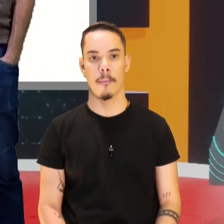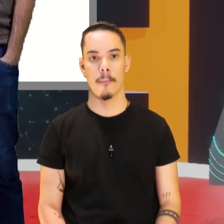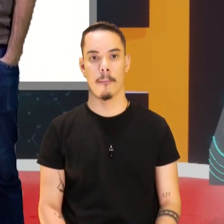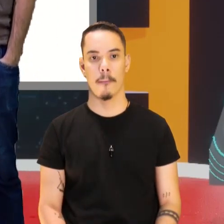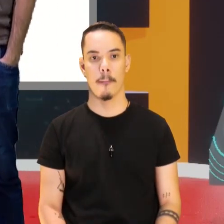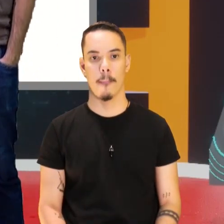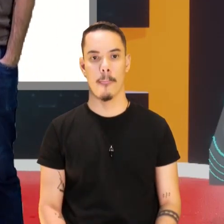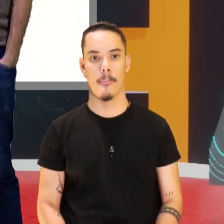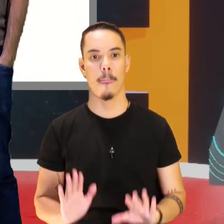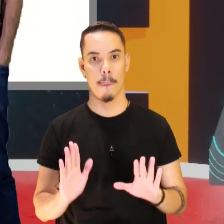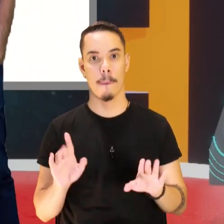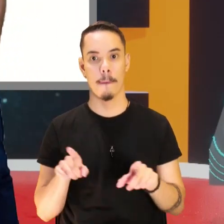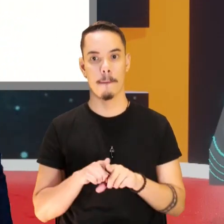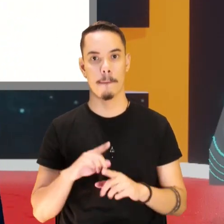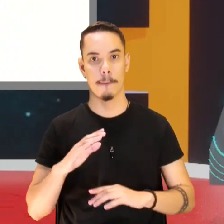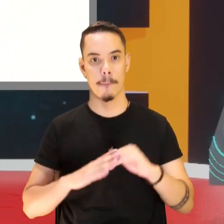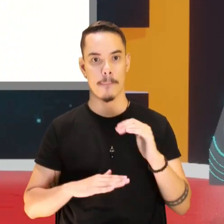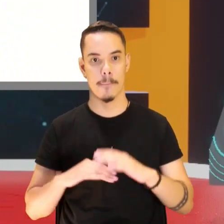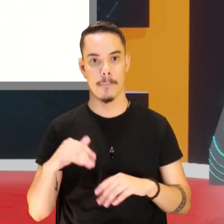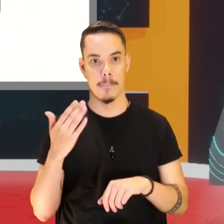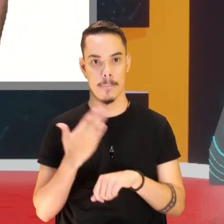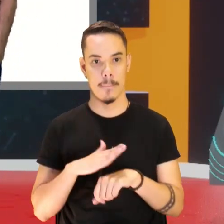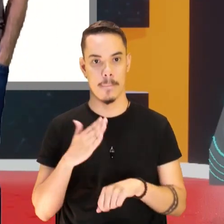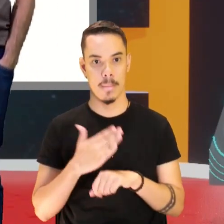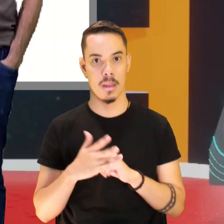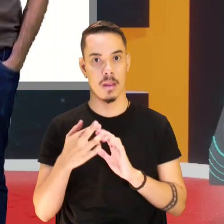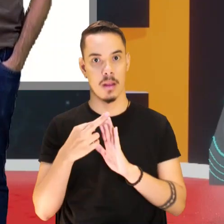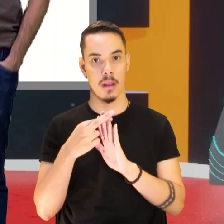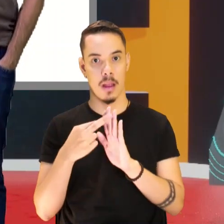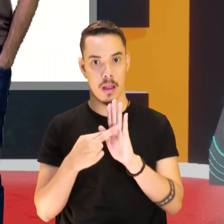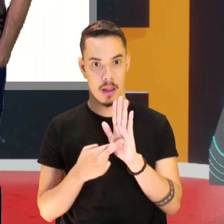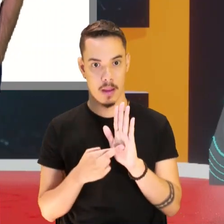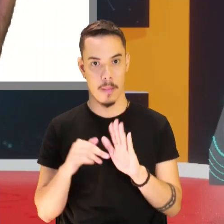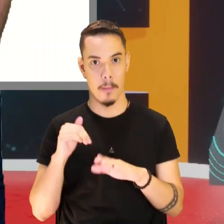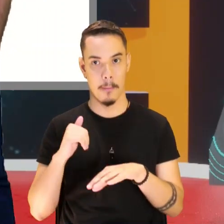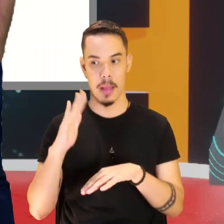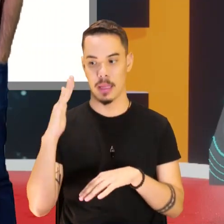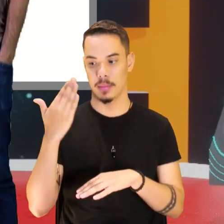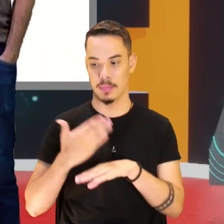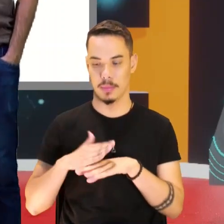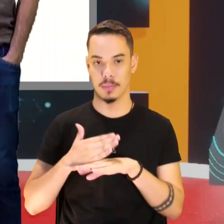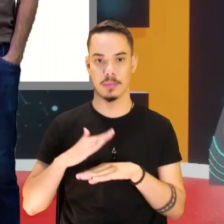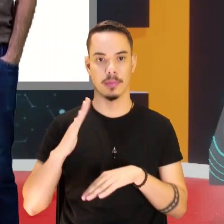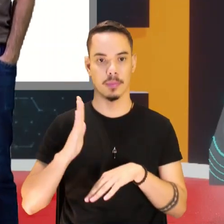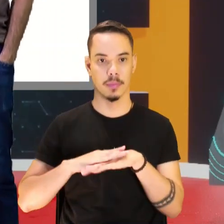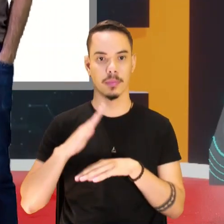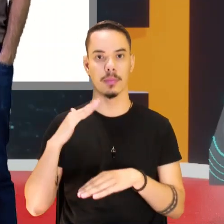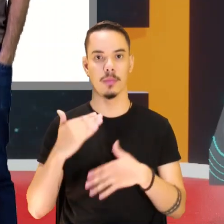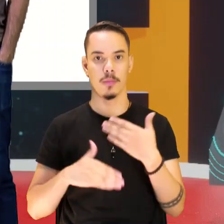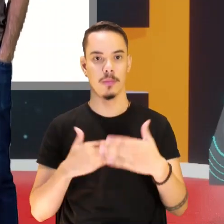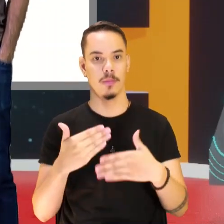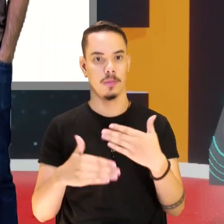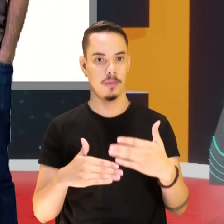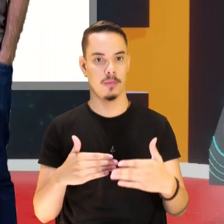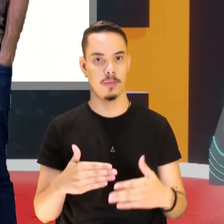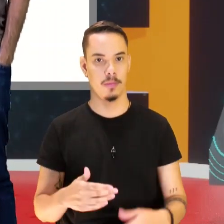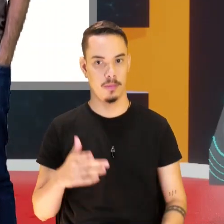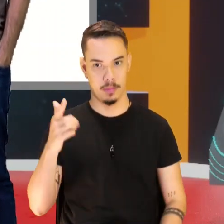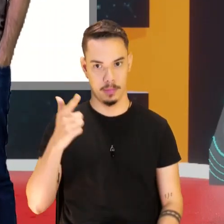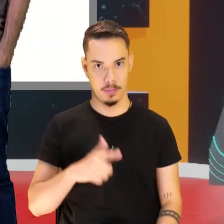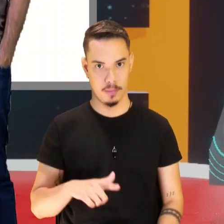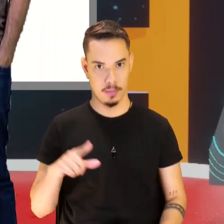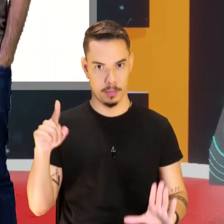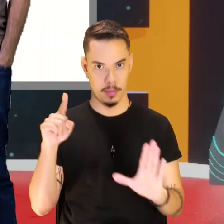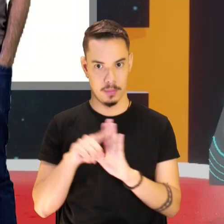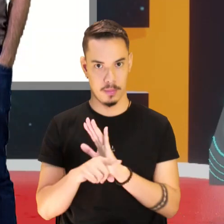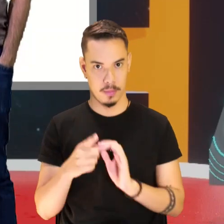né em prática né regra de três é cada vez quanto mais pratica mais se desenvolve mais à frente tá bom mas perguntinhas hoje